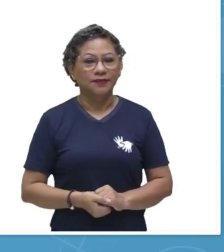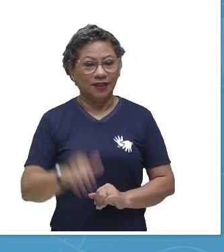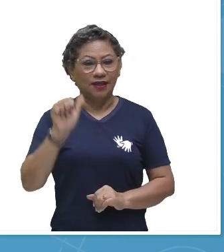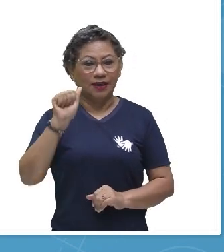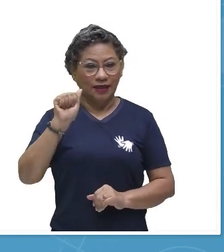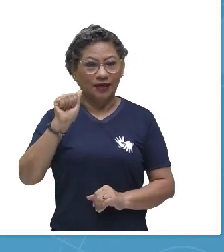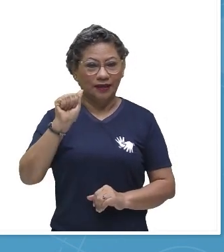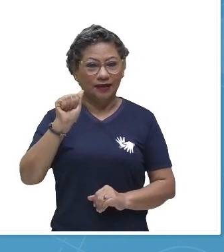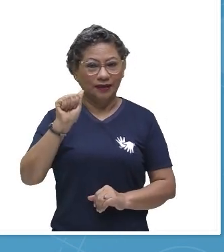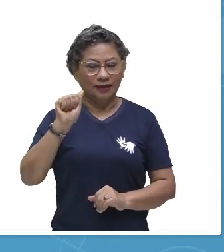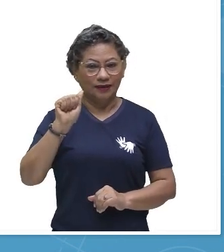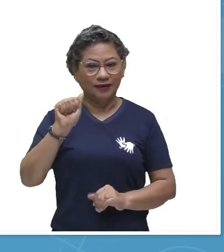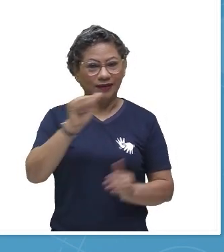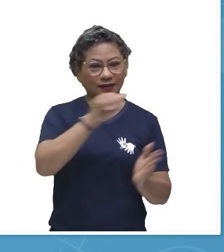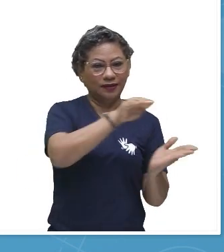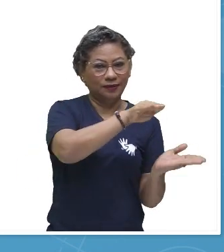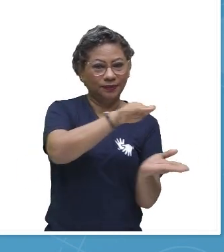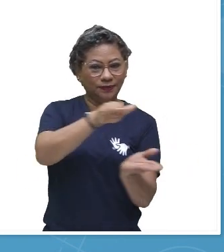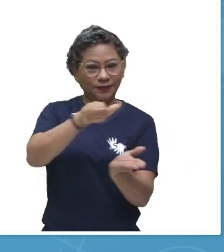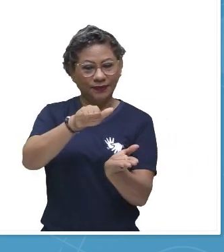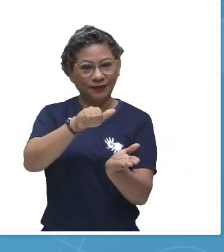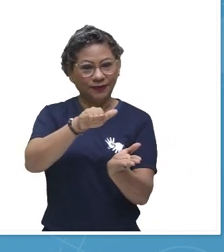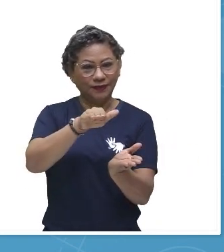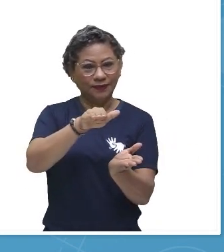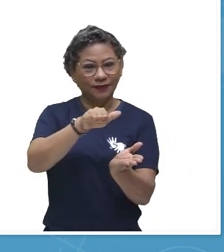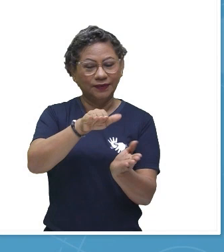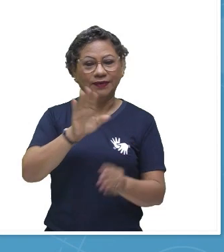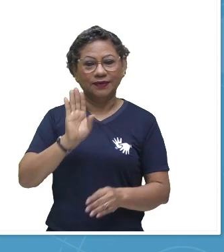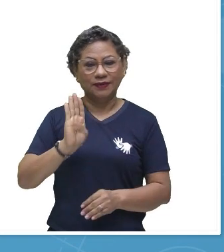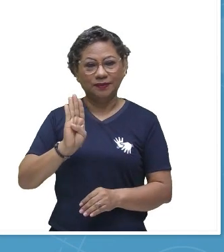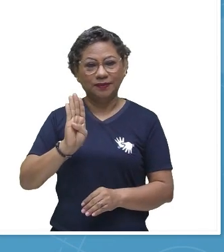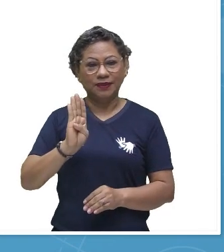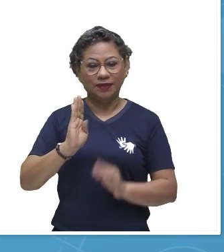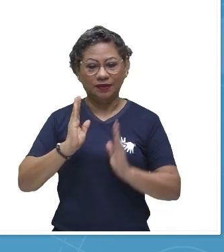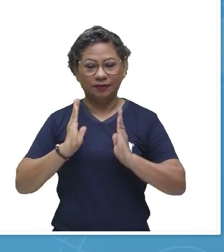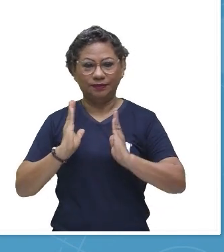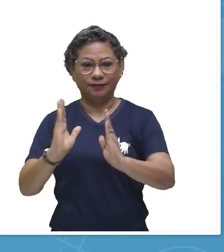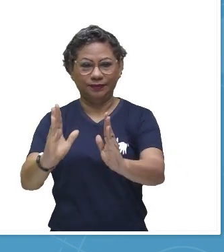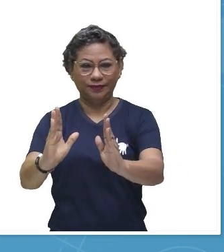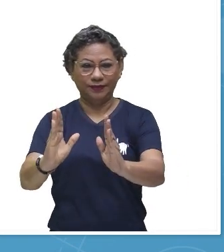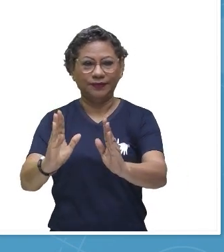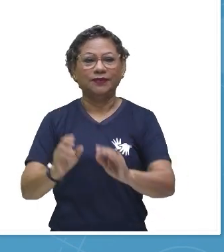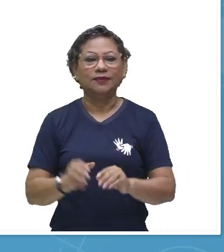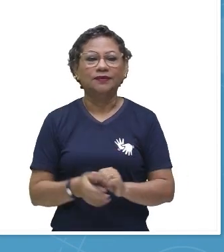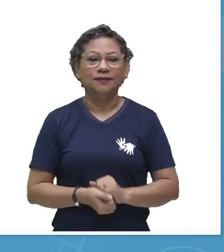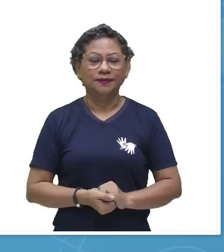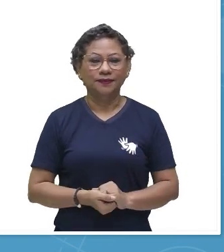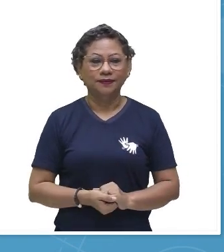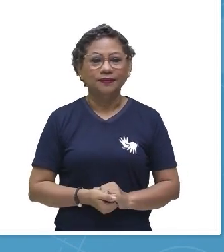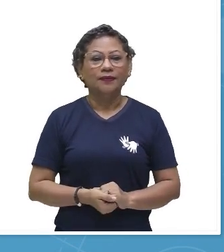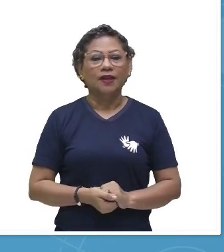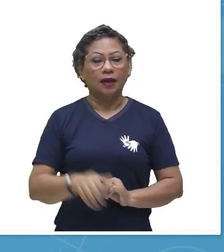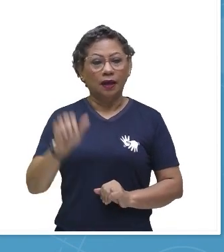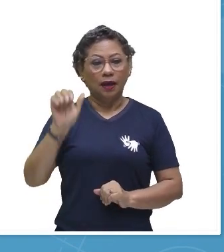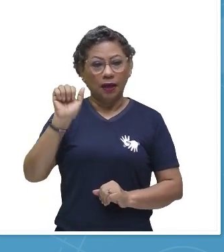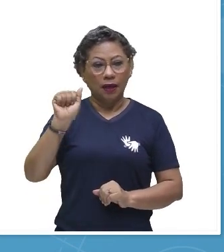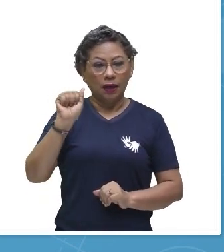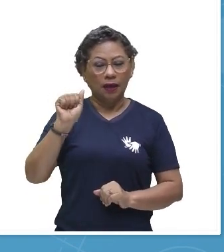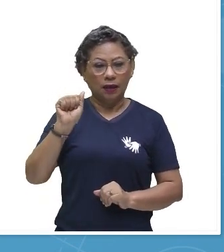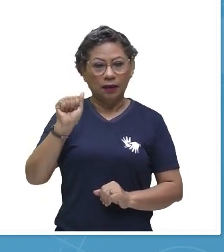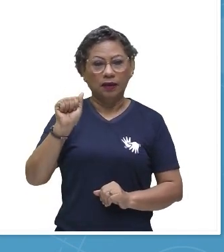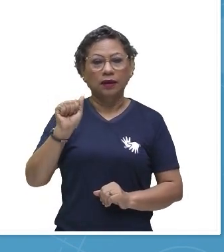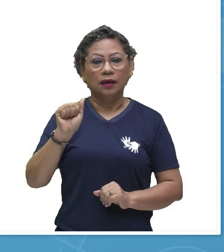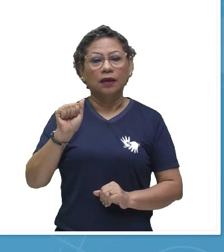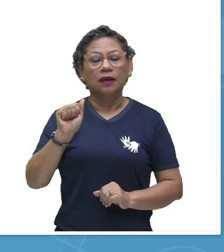retas coplanares. Por quê? As retas azul e vermelha estavam em planos diferentes, por isso são